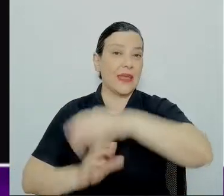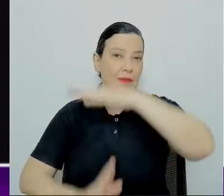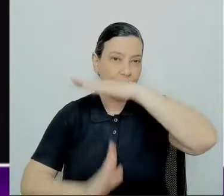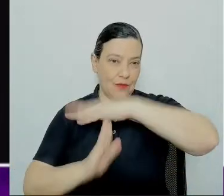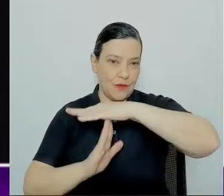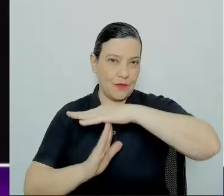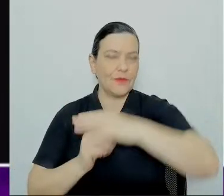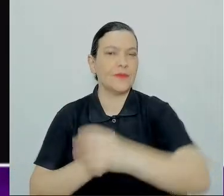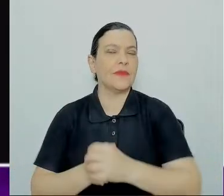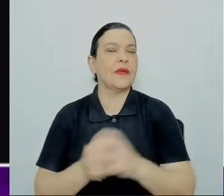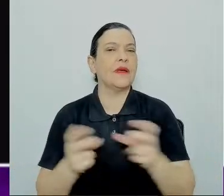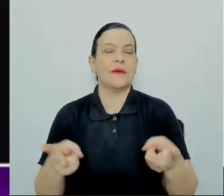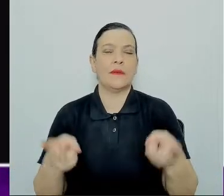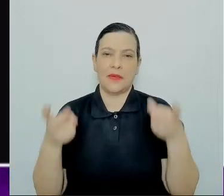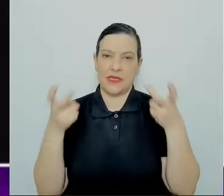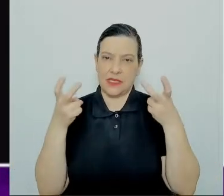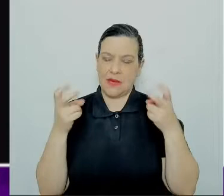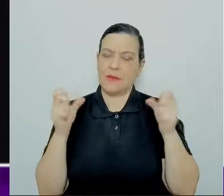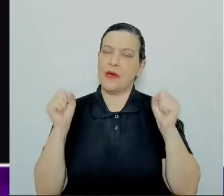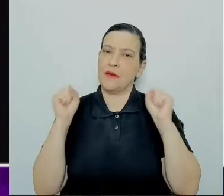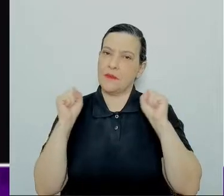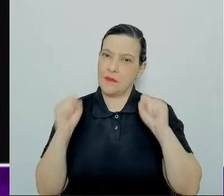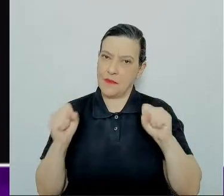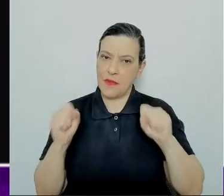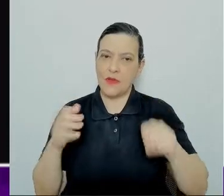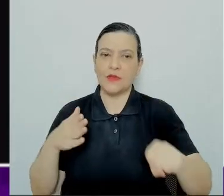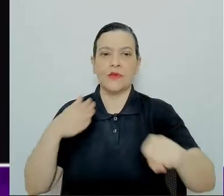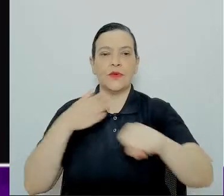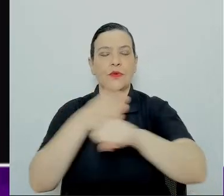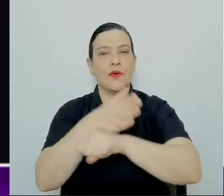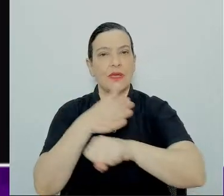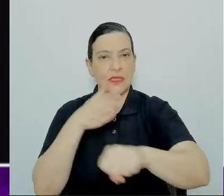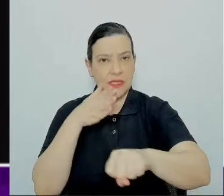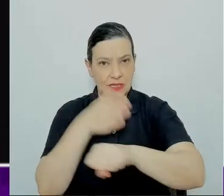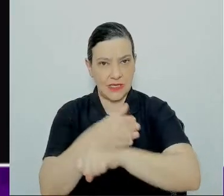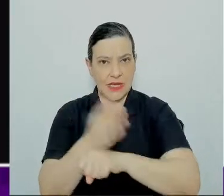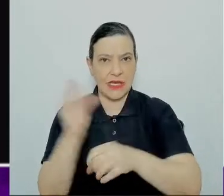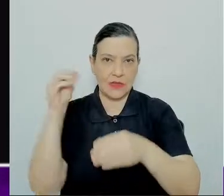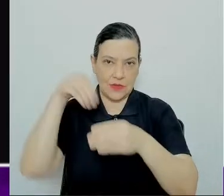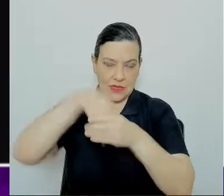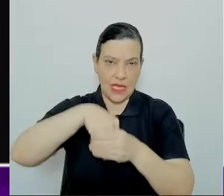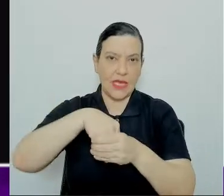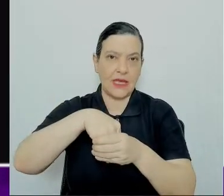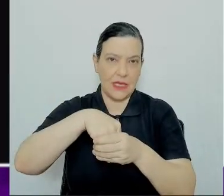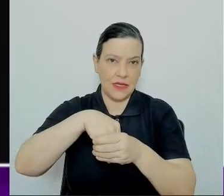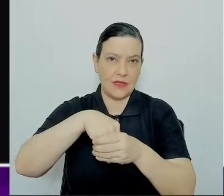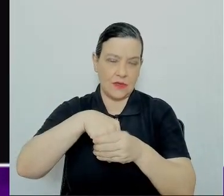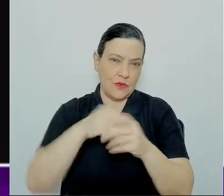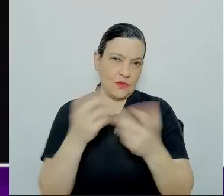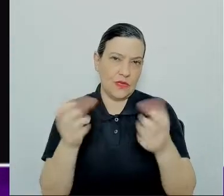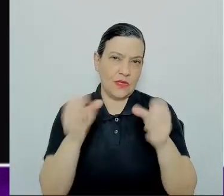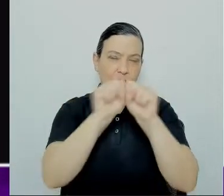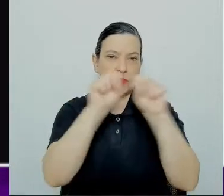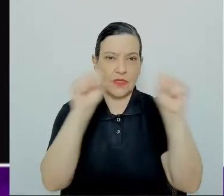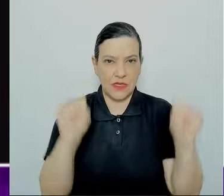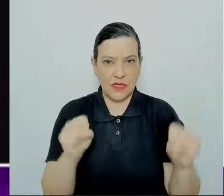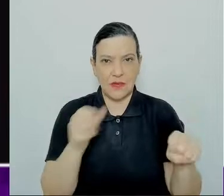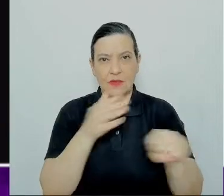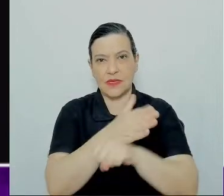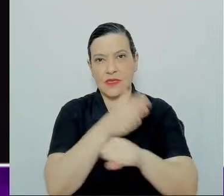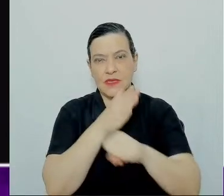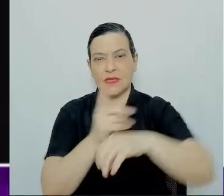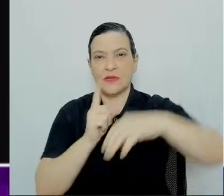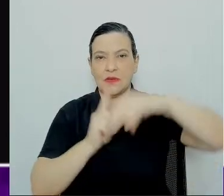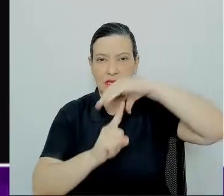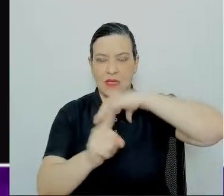Perceba que eu posso ter um acesso de contributor o tempo todo dentro, né, do provider, acessando um cliente ou acessando a